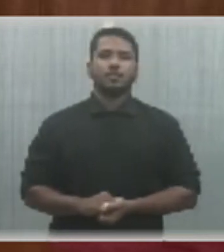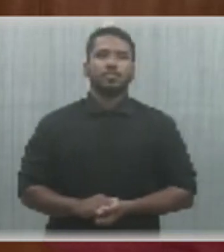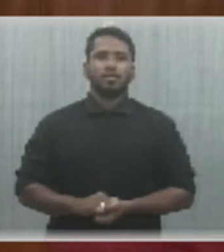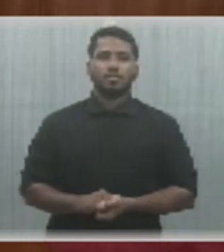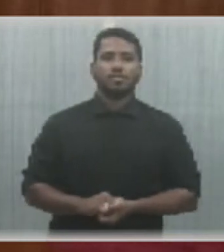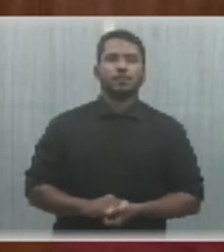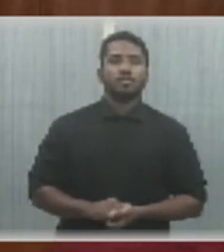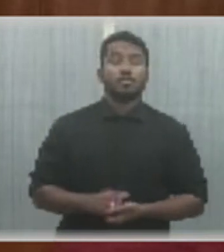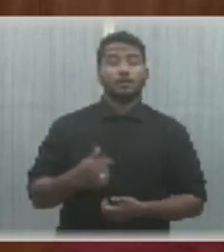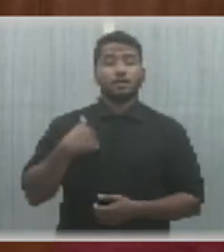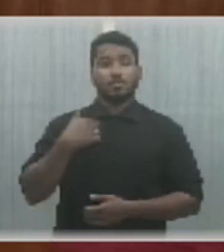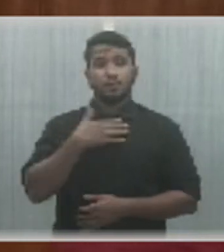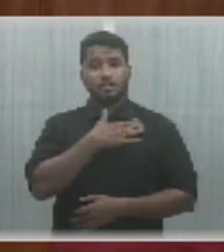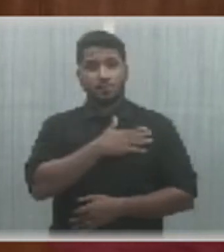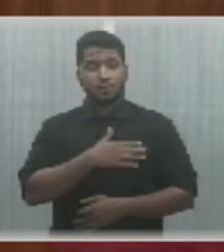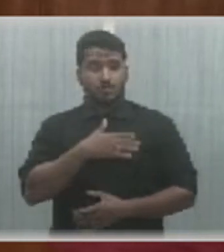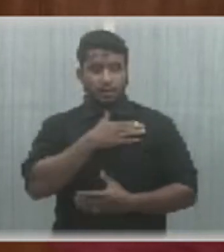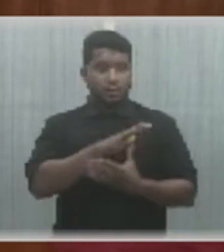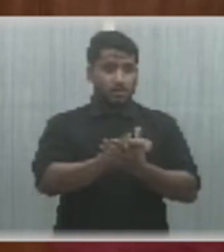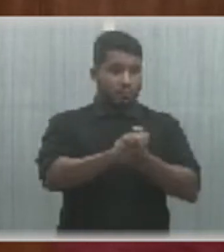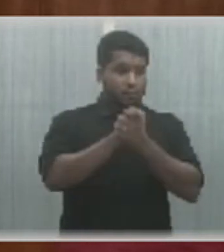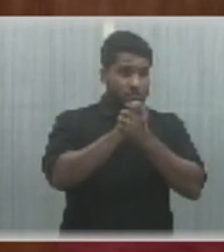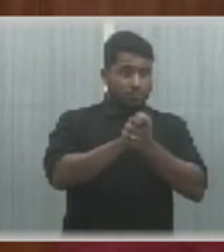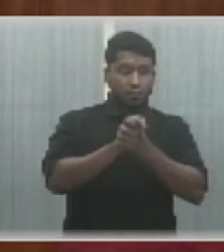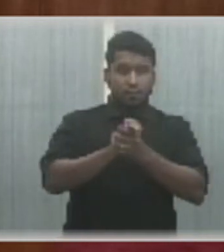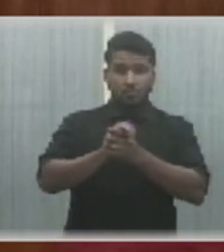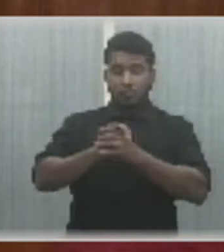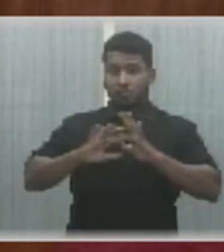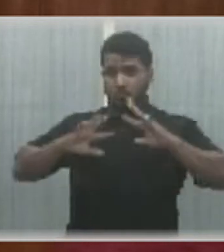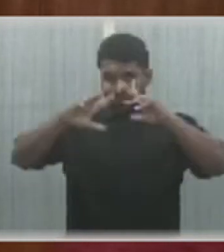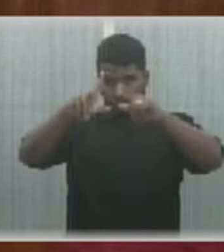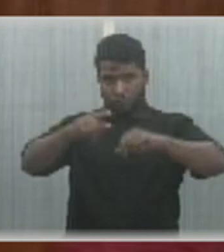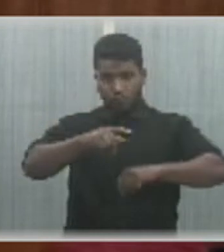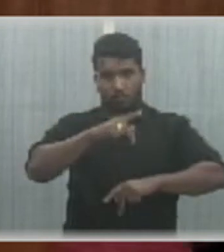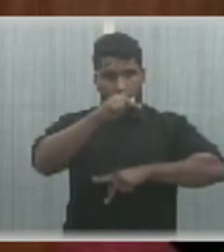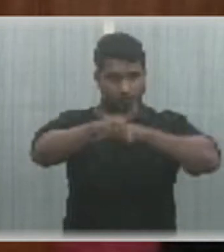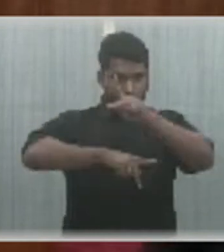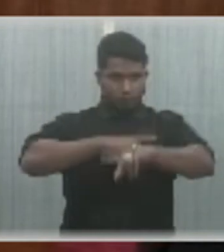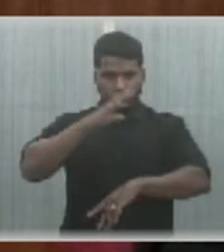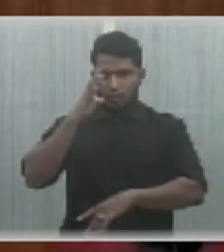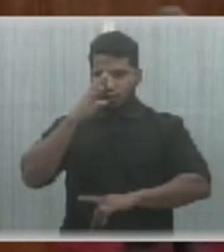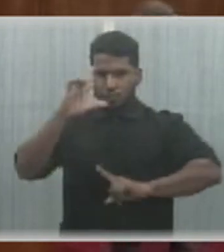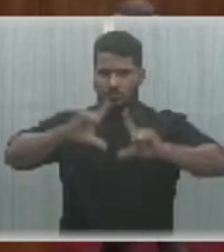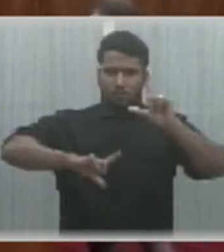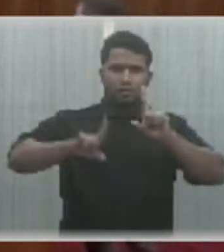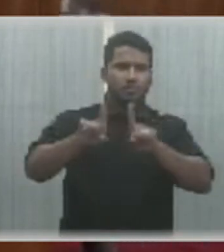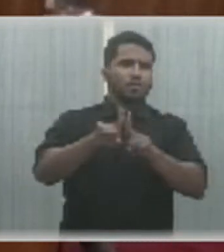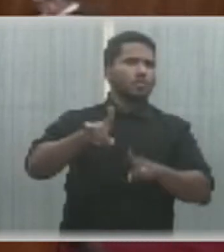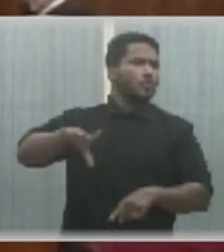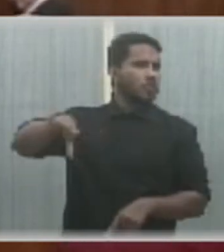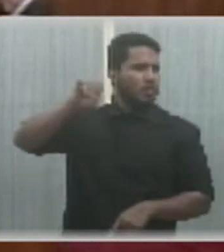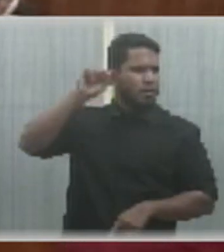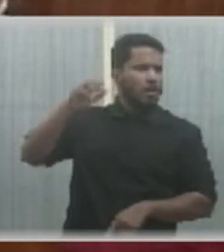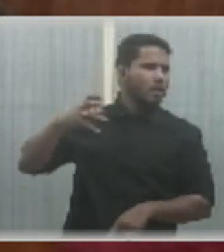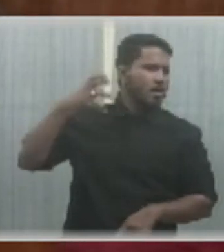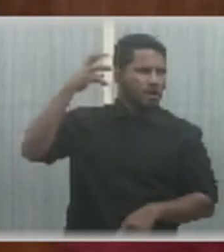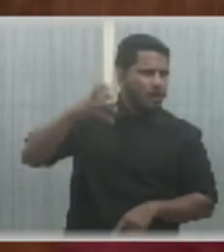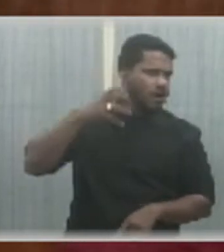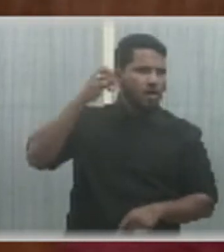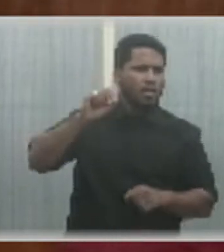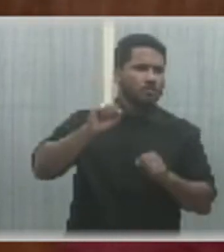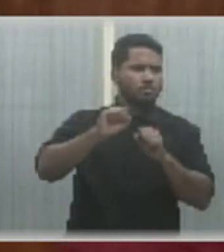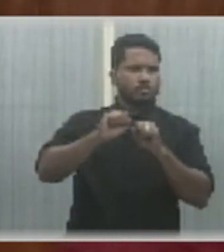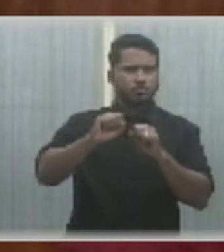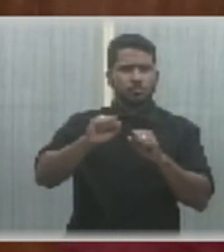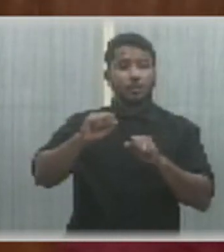Gostaria de cumprimentar todos os telespectadores, radiovintes, internautas, nossos queridos